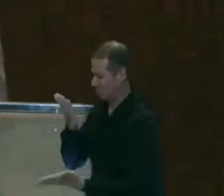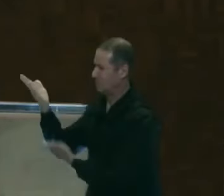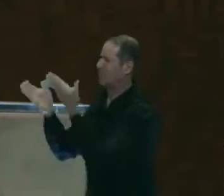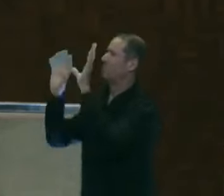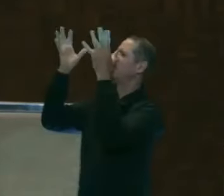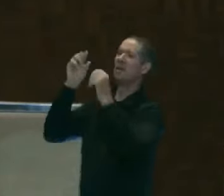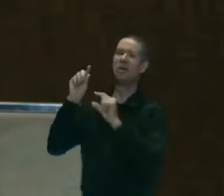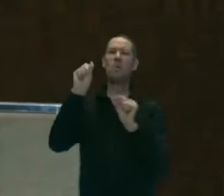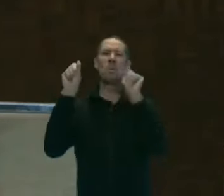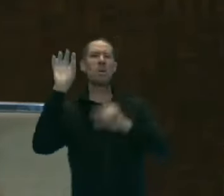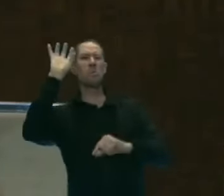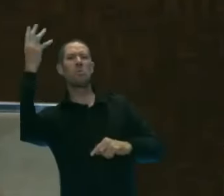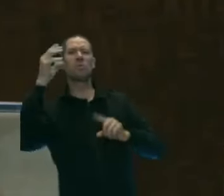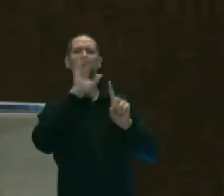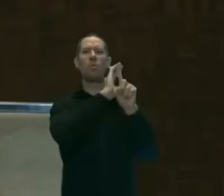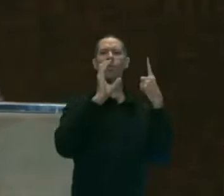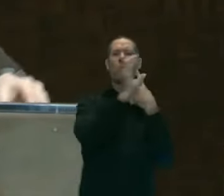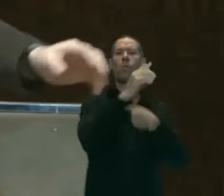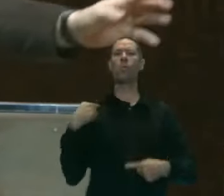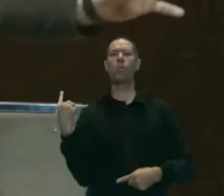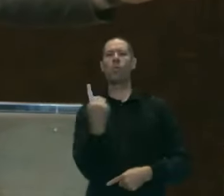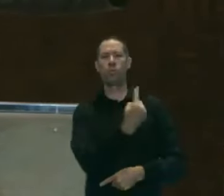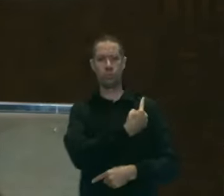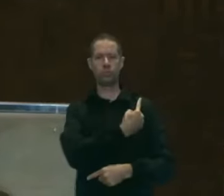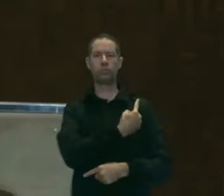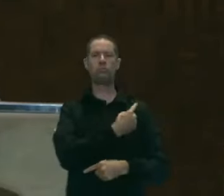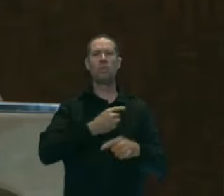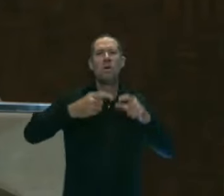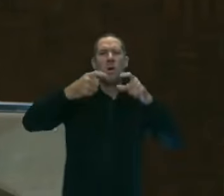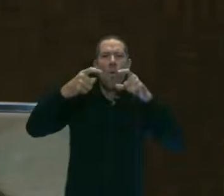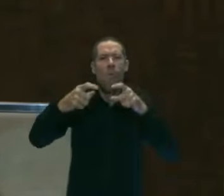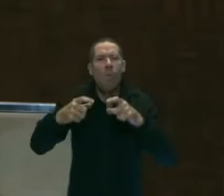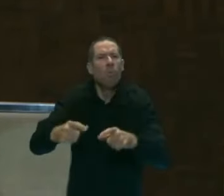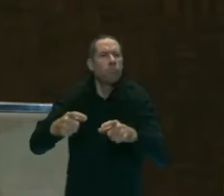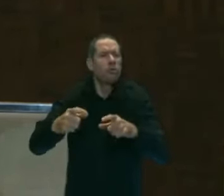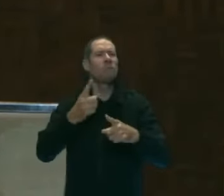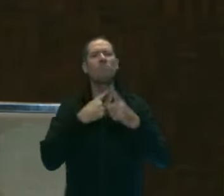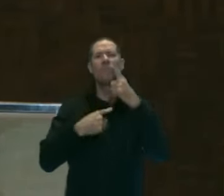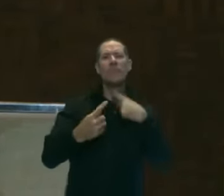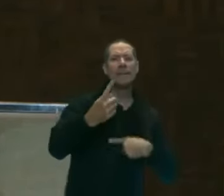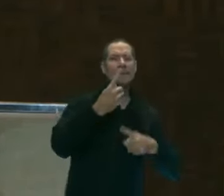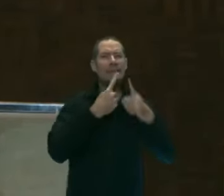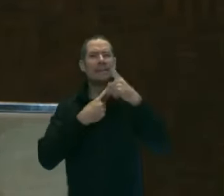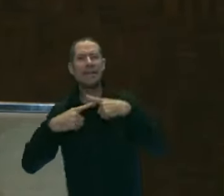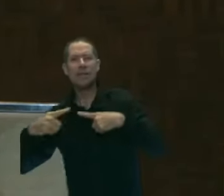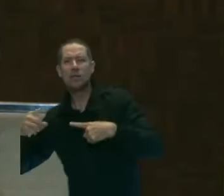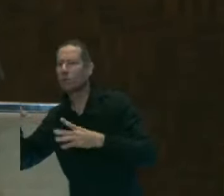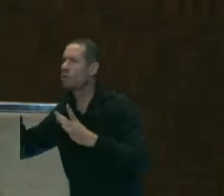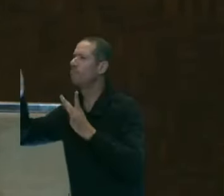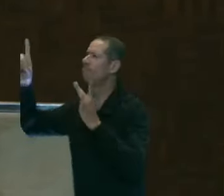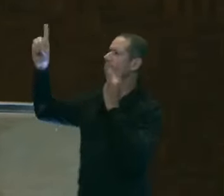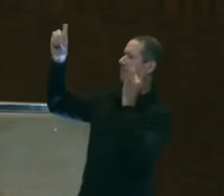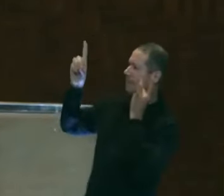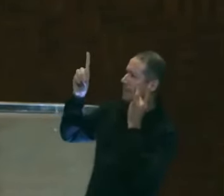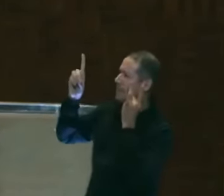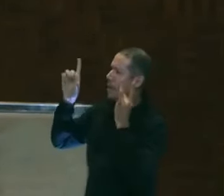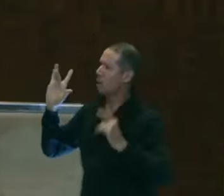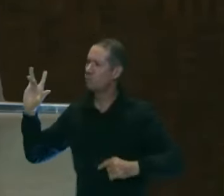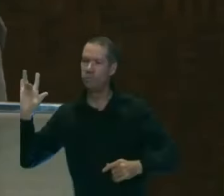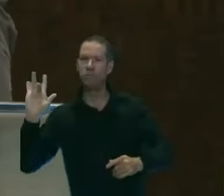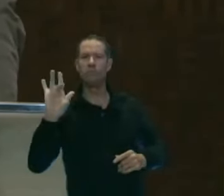aconteceu com os nossos cultos? Aonde está aquele desejo pela presença manifesta de